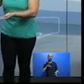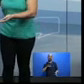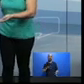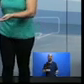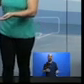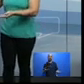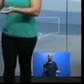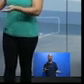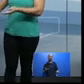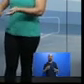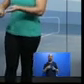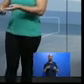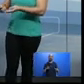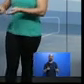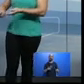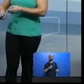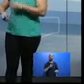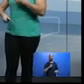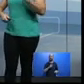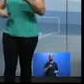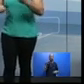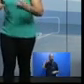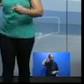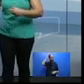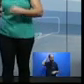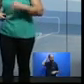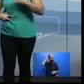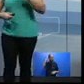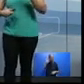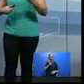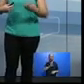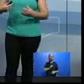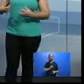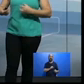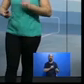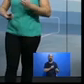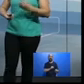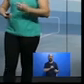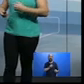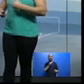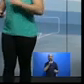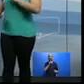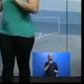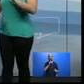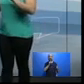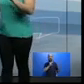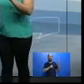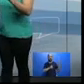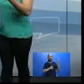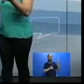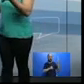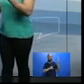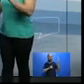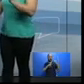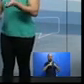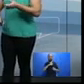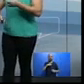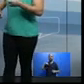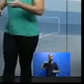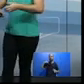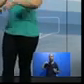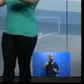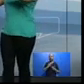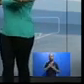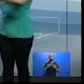os índios consideravam valiosas. Espelhinhos, miçanguinhas, né? E em troca,